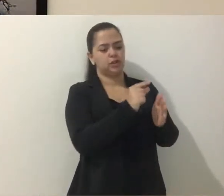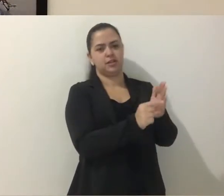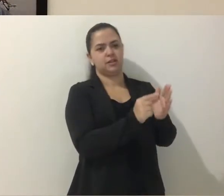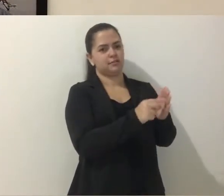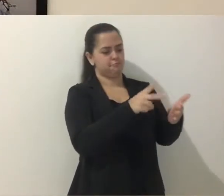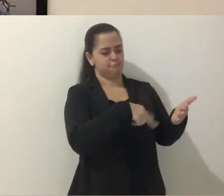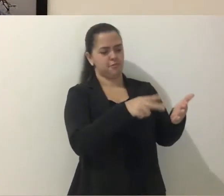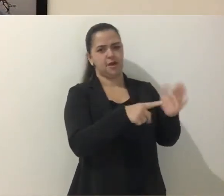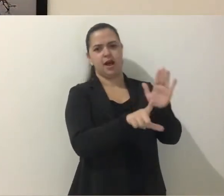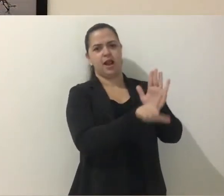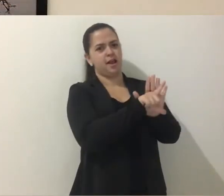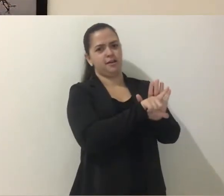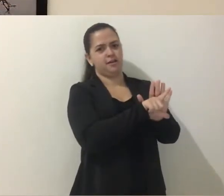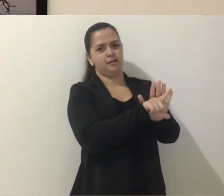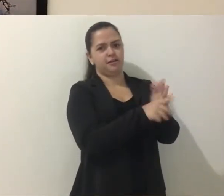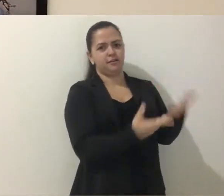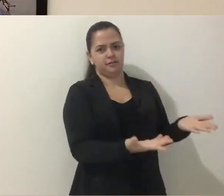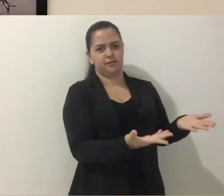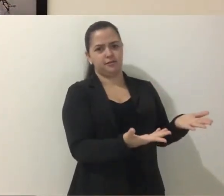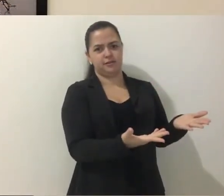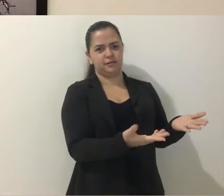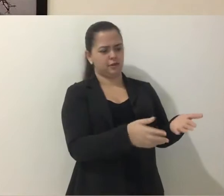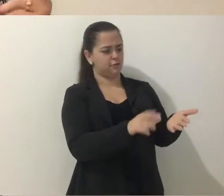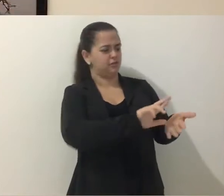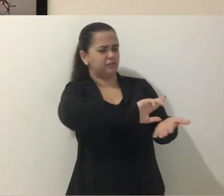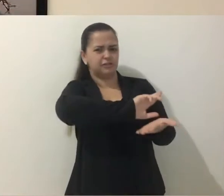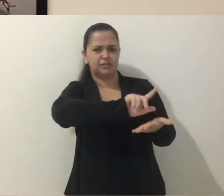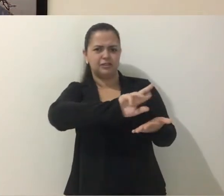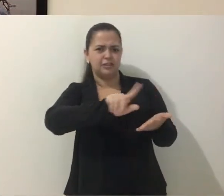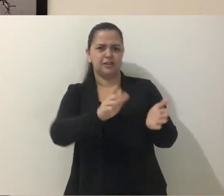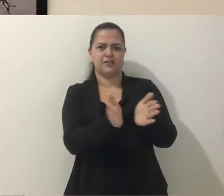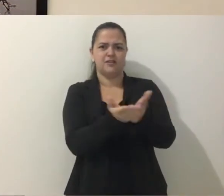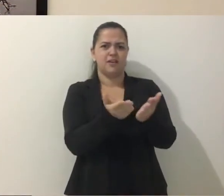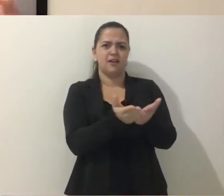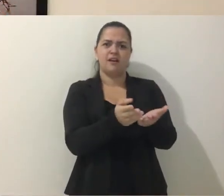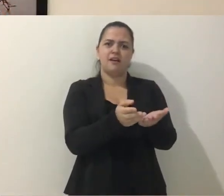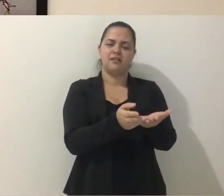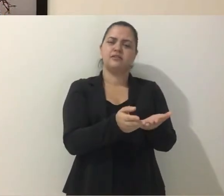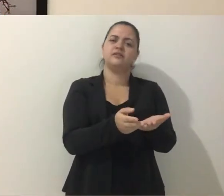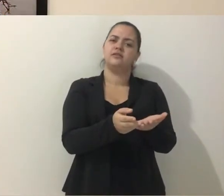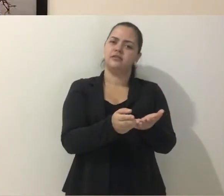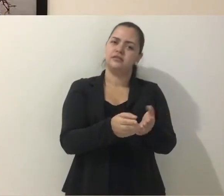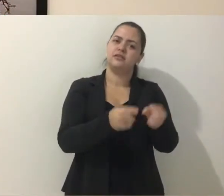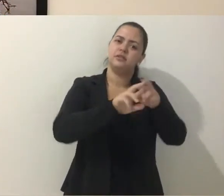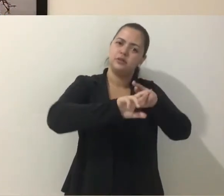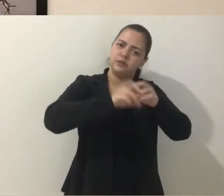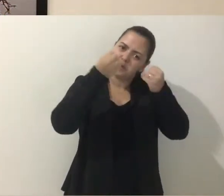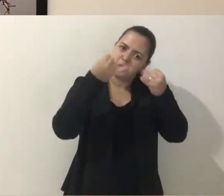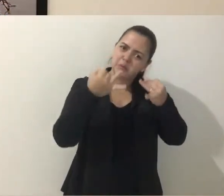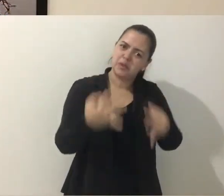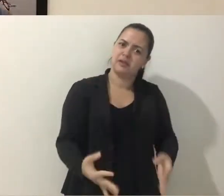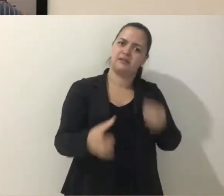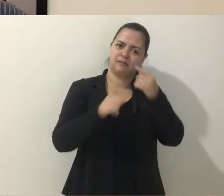na lei de Moisés. Levítico trata sobre isso, Números trata sobre isso, Deuteronômio trata sobre isso. Então o que